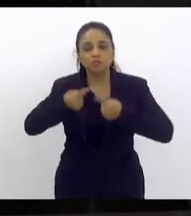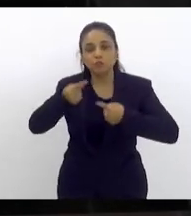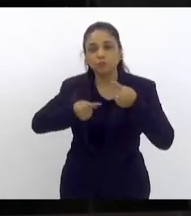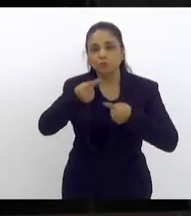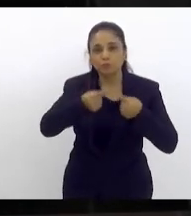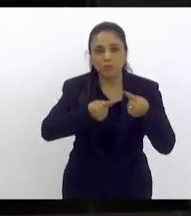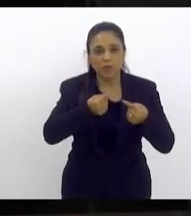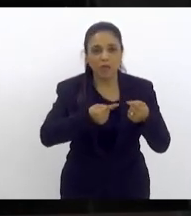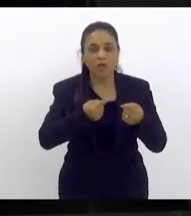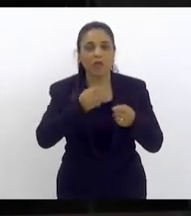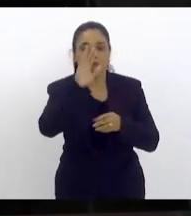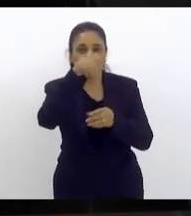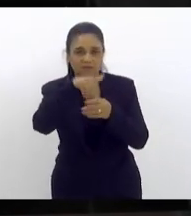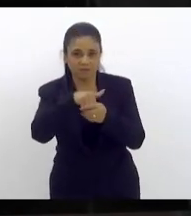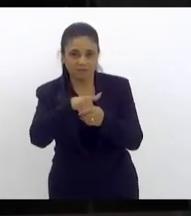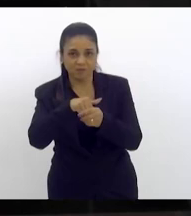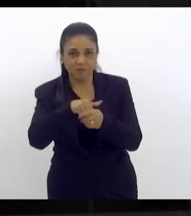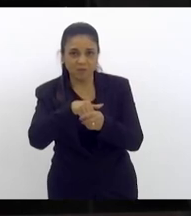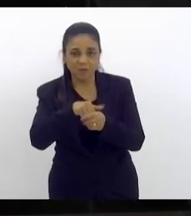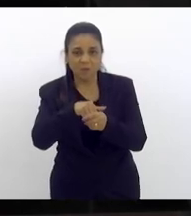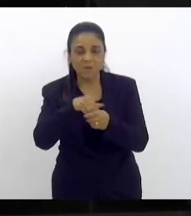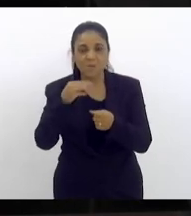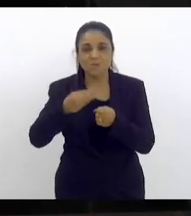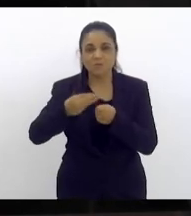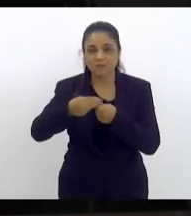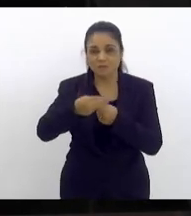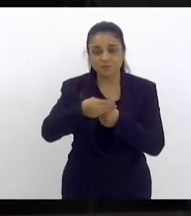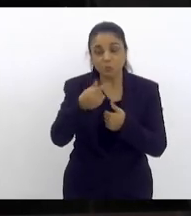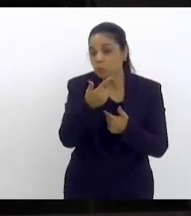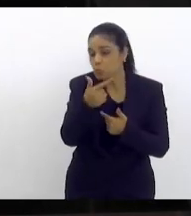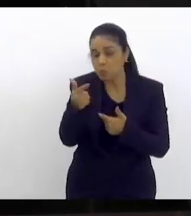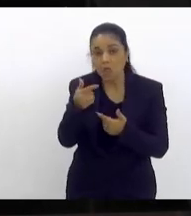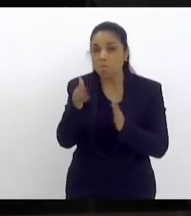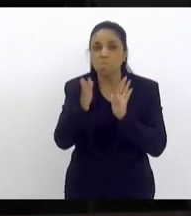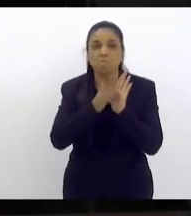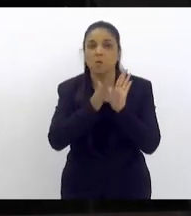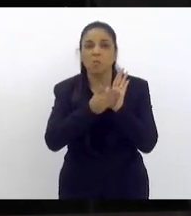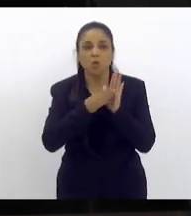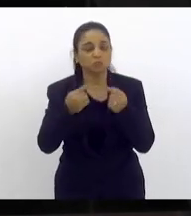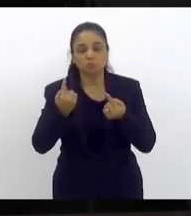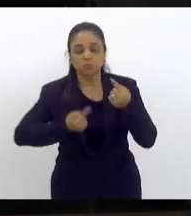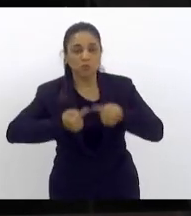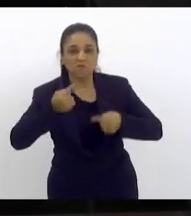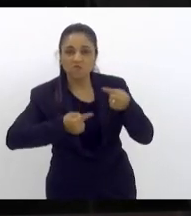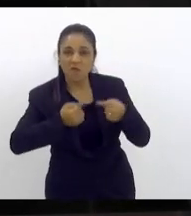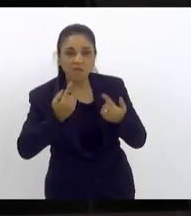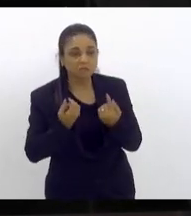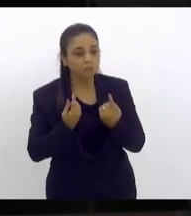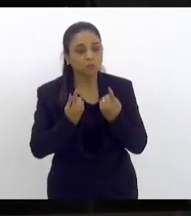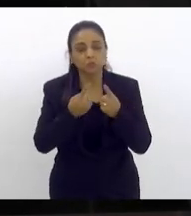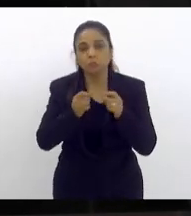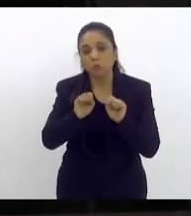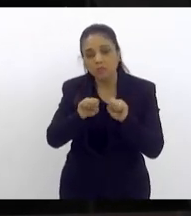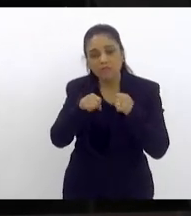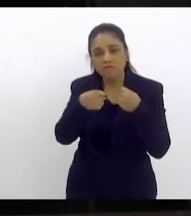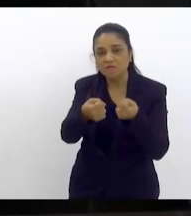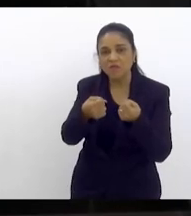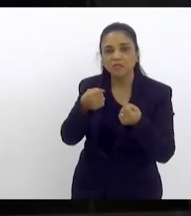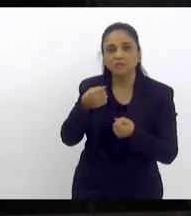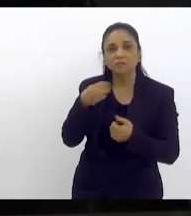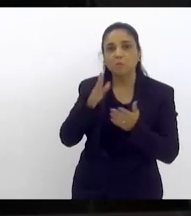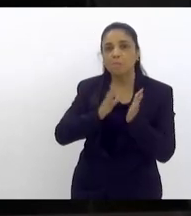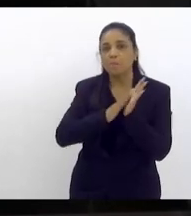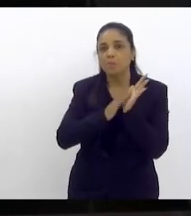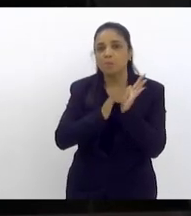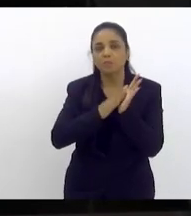municipais vão perder porque não tem propostas para Cidade porque não defendem política pública porque vem para o ataque vem para mentira